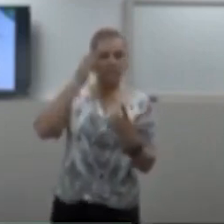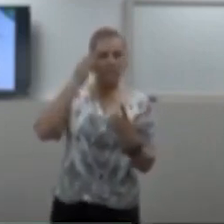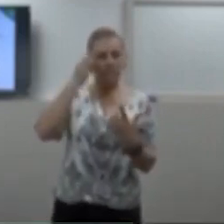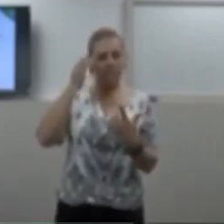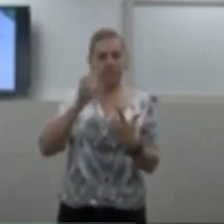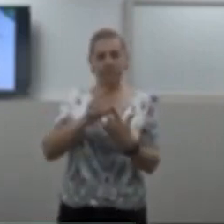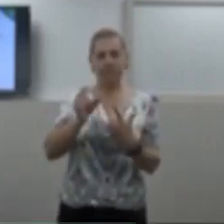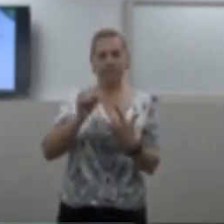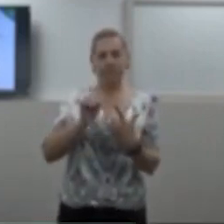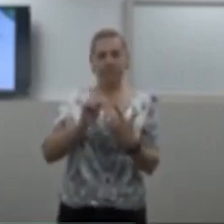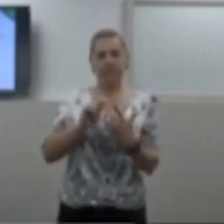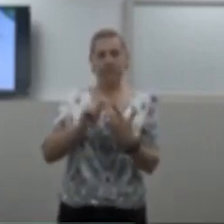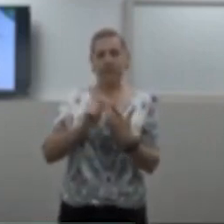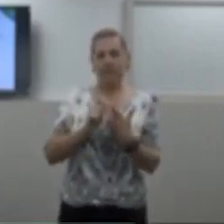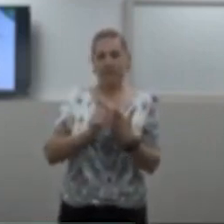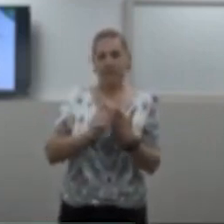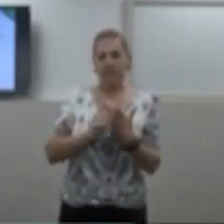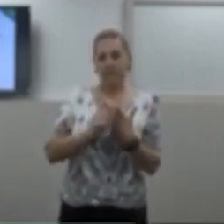óleo.